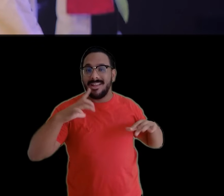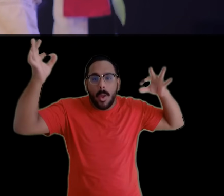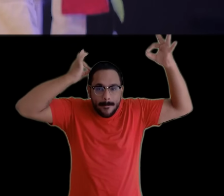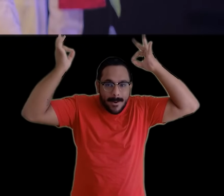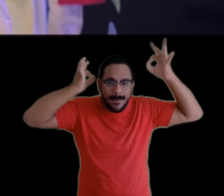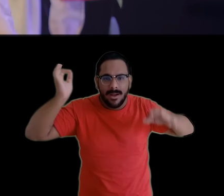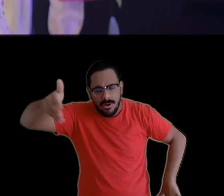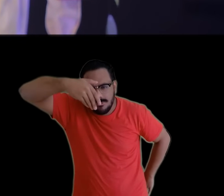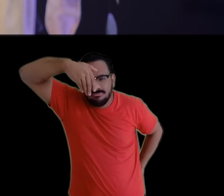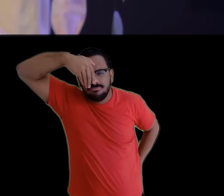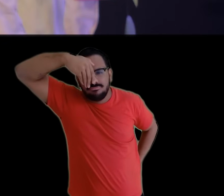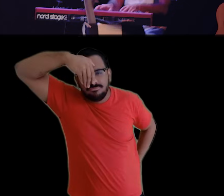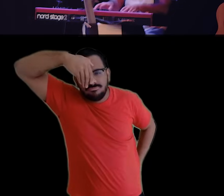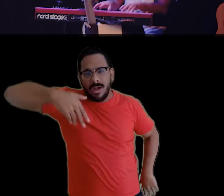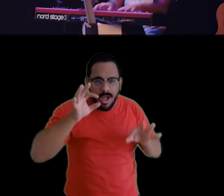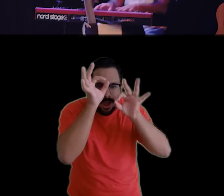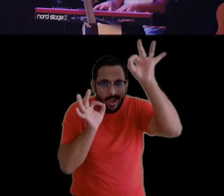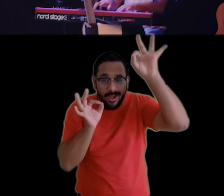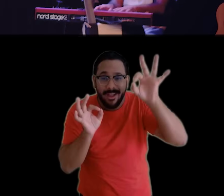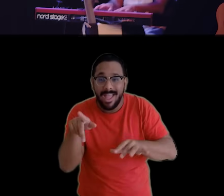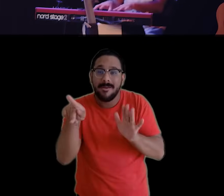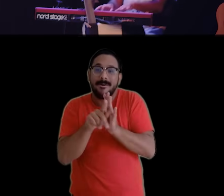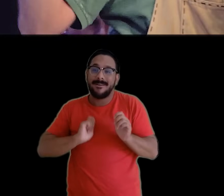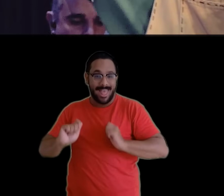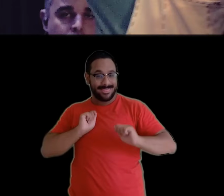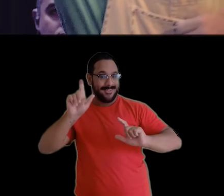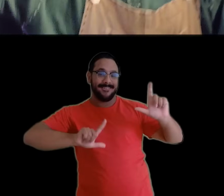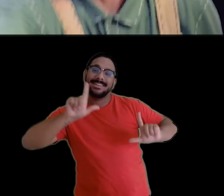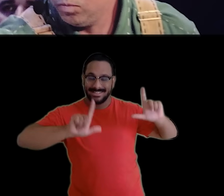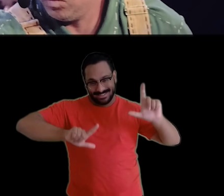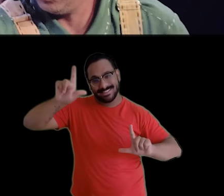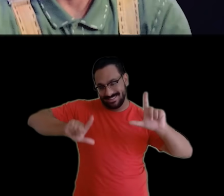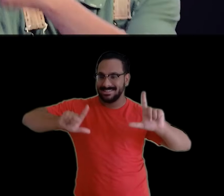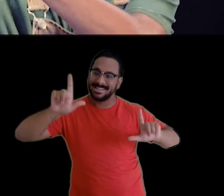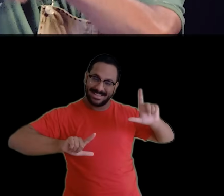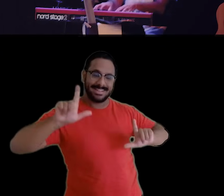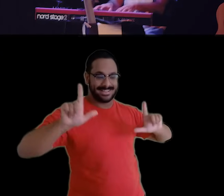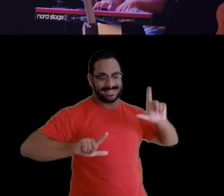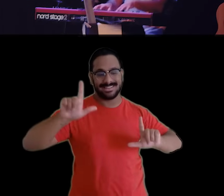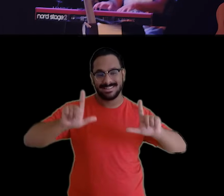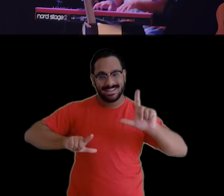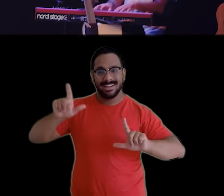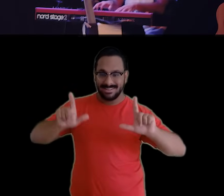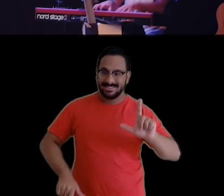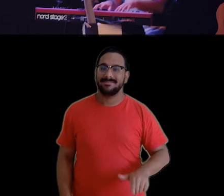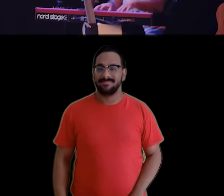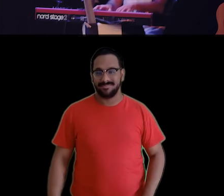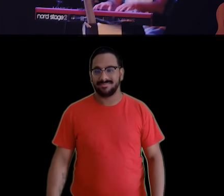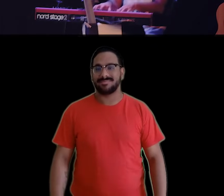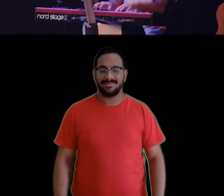sem cabeça tem piolho, se o pirata caolho é ator de TV.